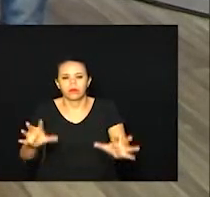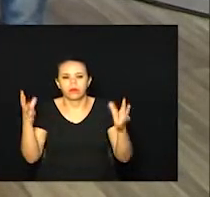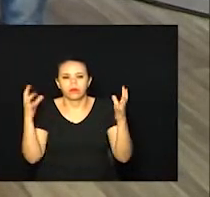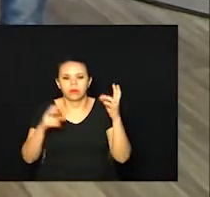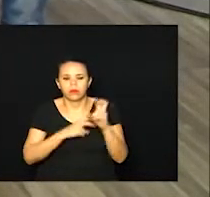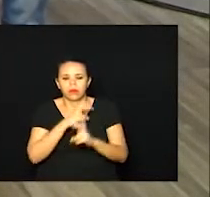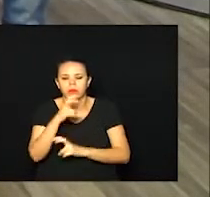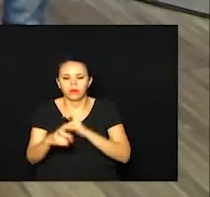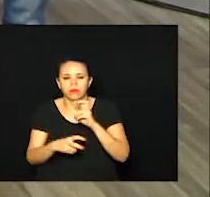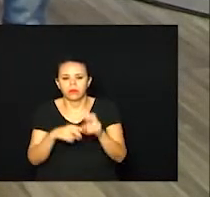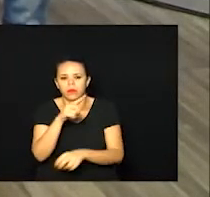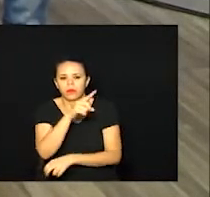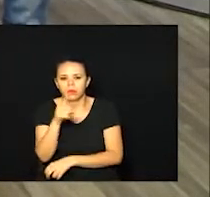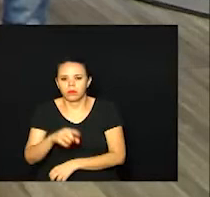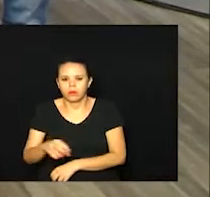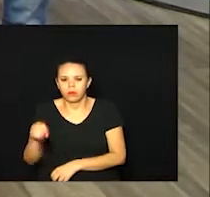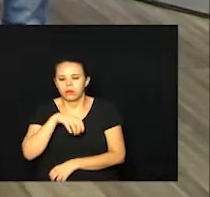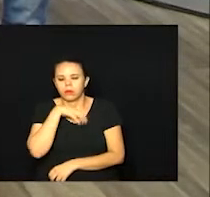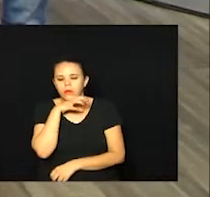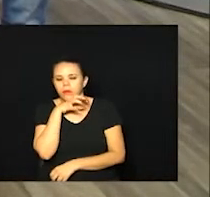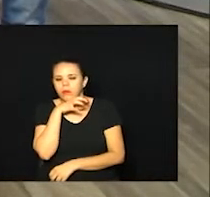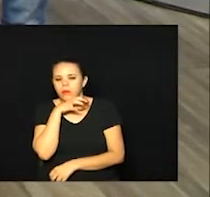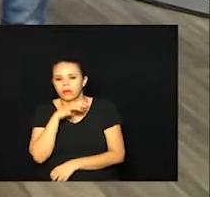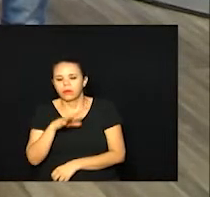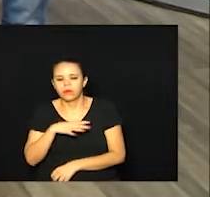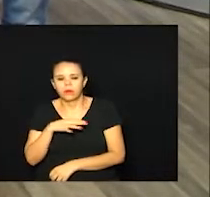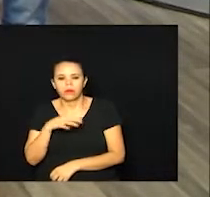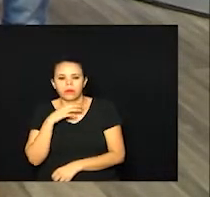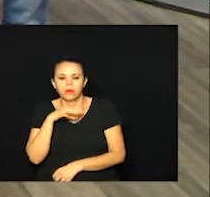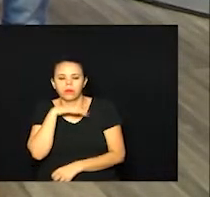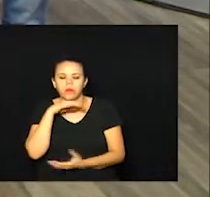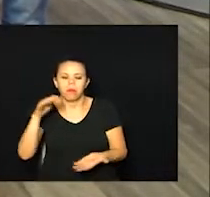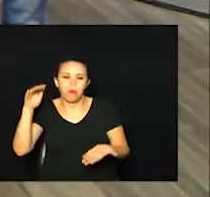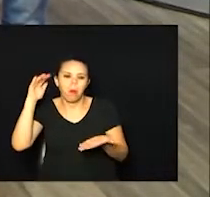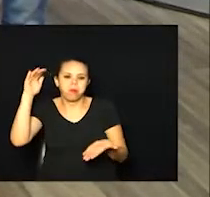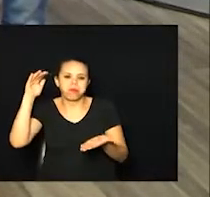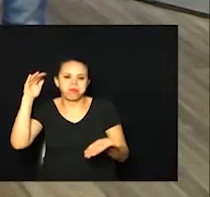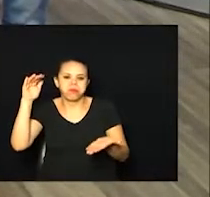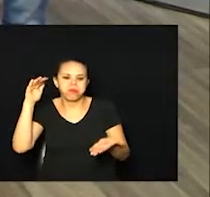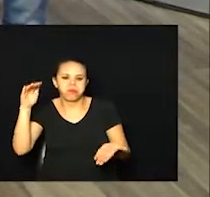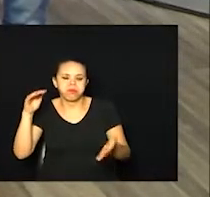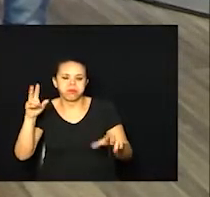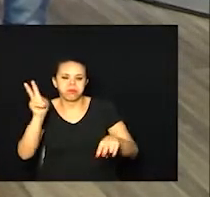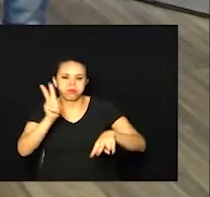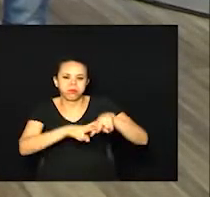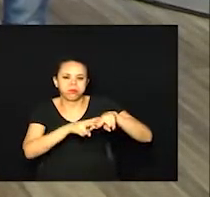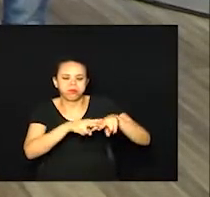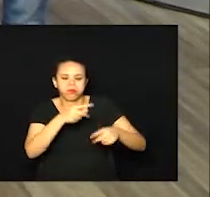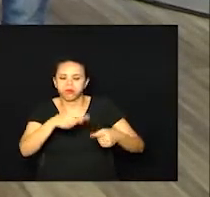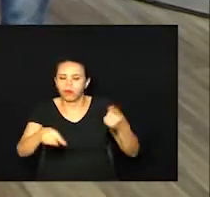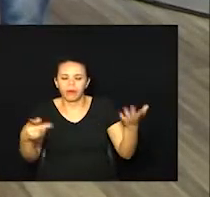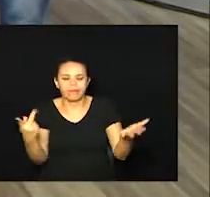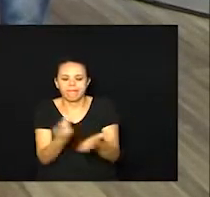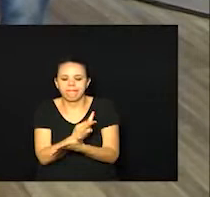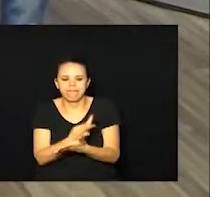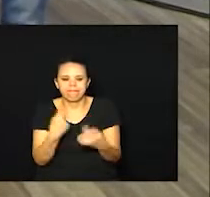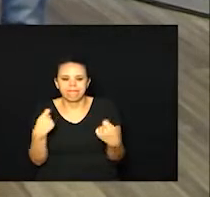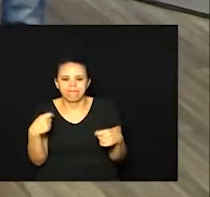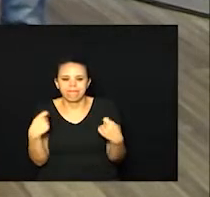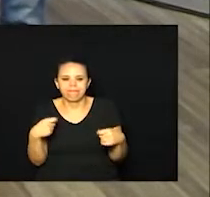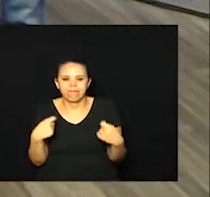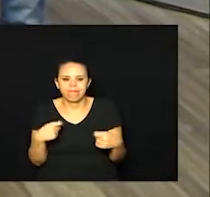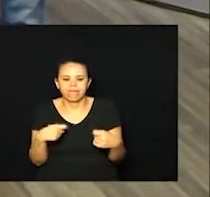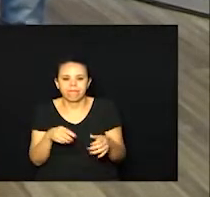no Bosque dos Jequitibás. Animais de grande porte que vivem, às vezes, em jaulas inadequadas, que precisam